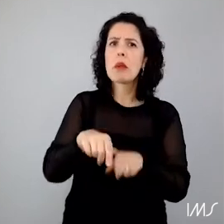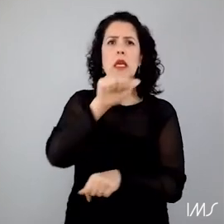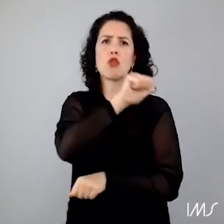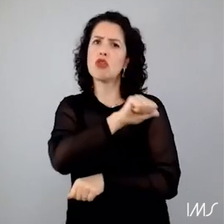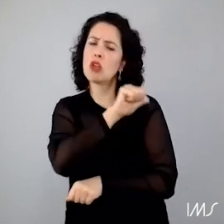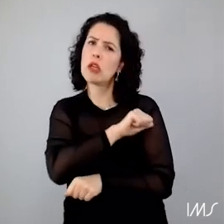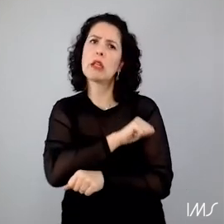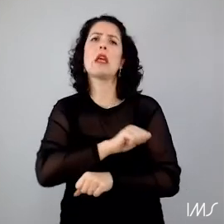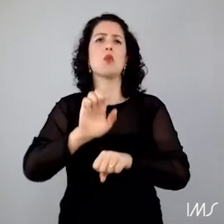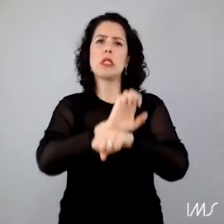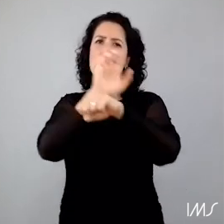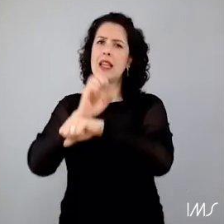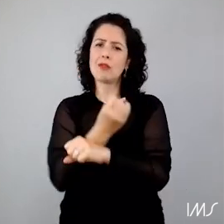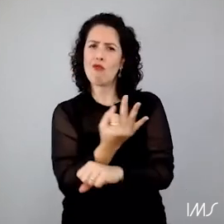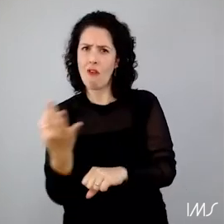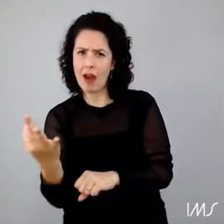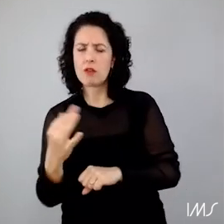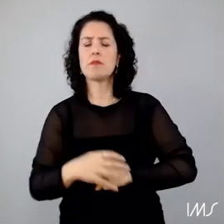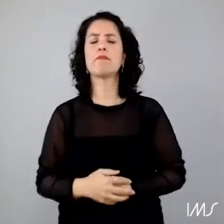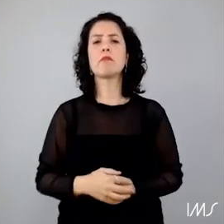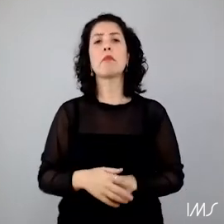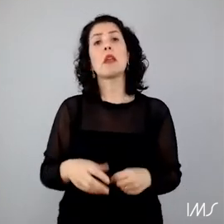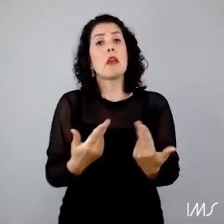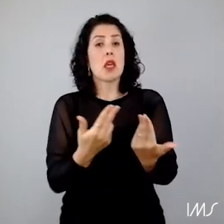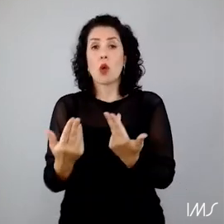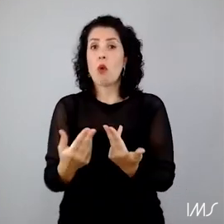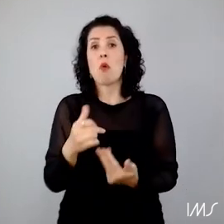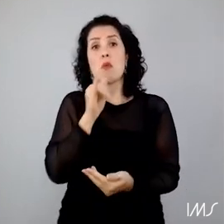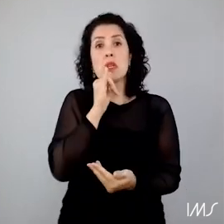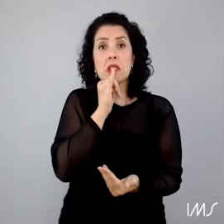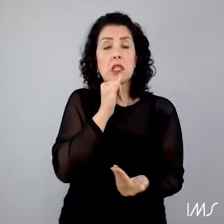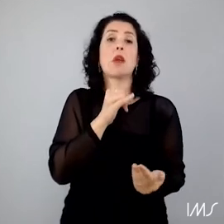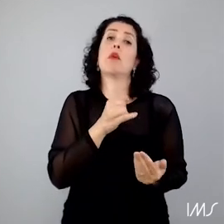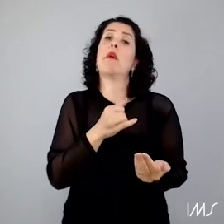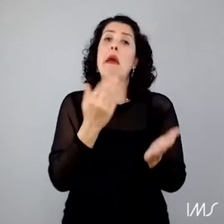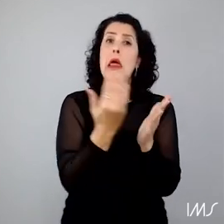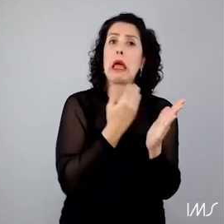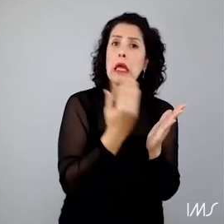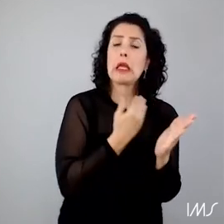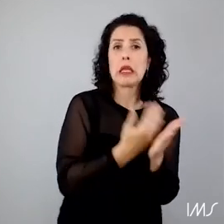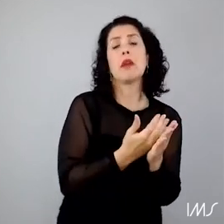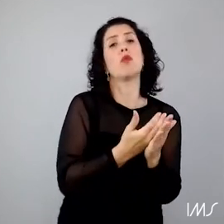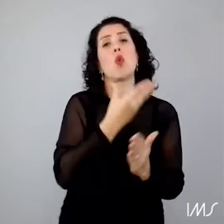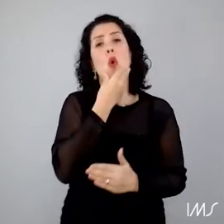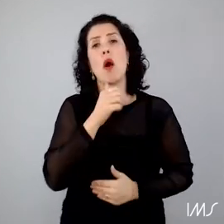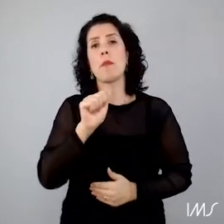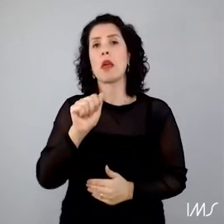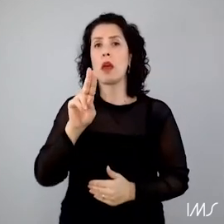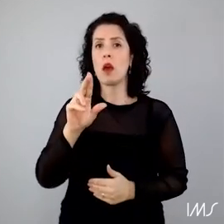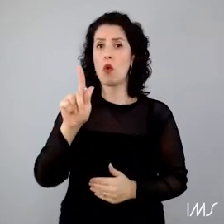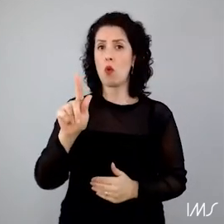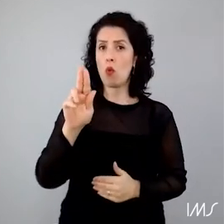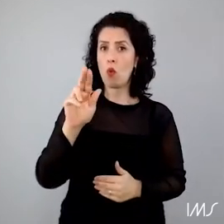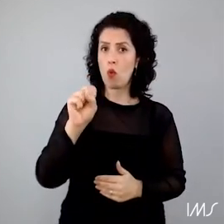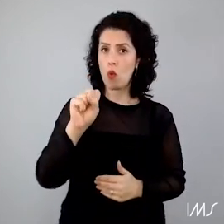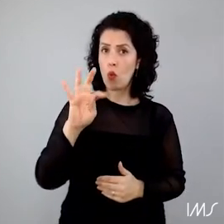estados, como um volume dedicado a Militão, ao fotógrafo Militão Augusto de Azevedo, carioca de nascimento